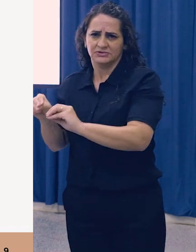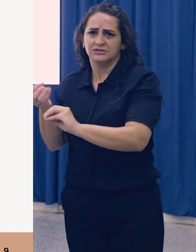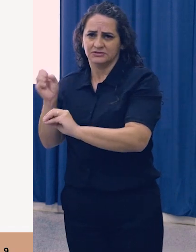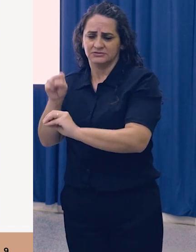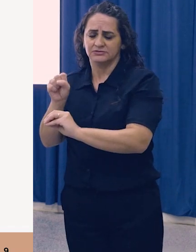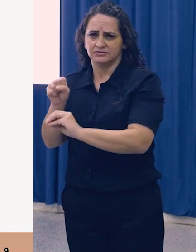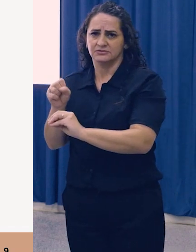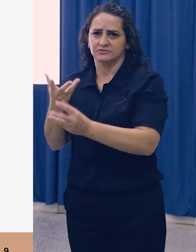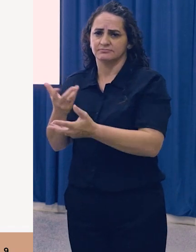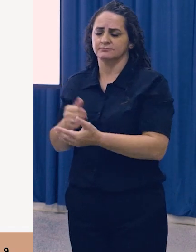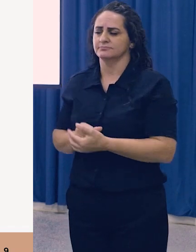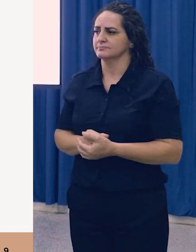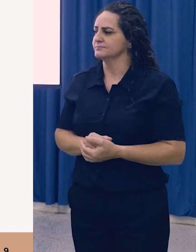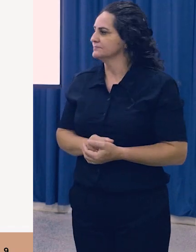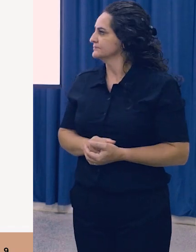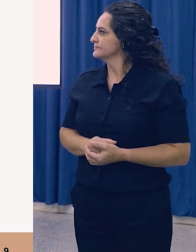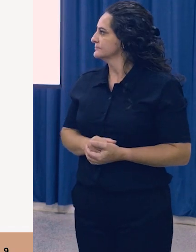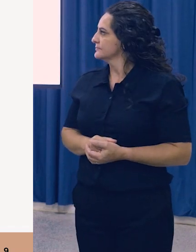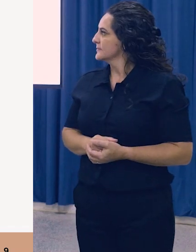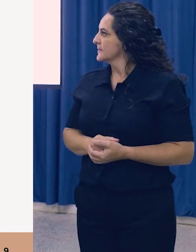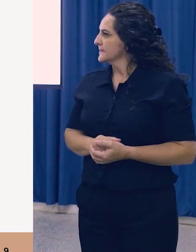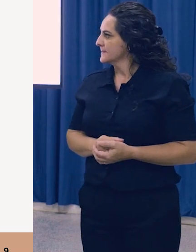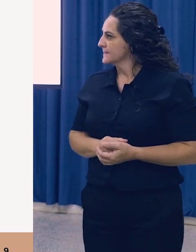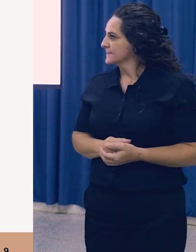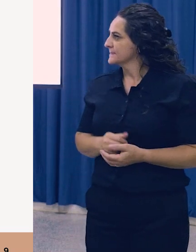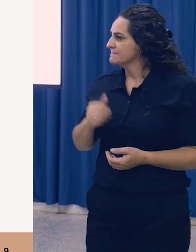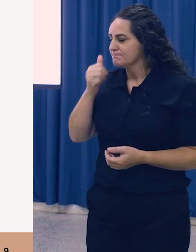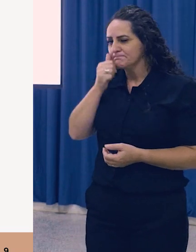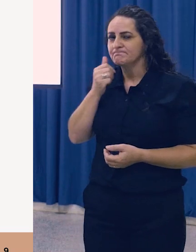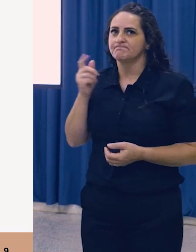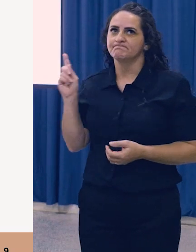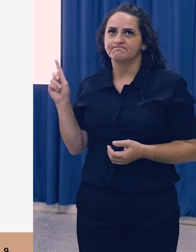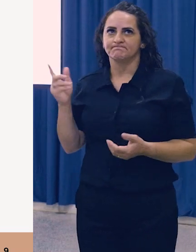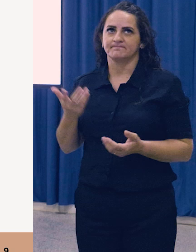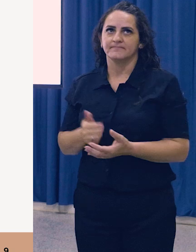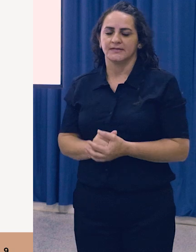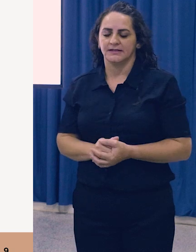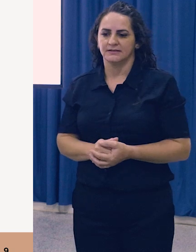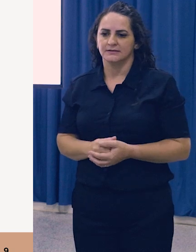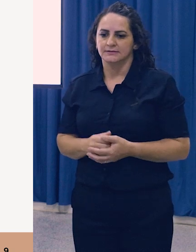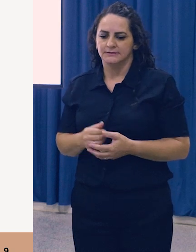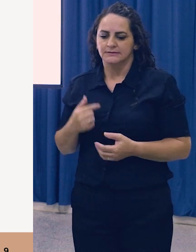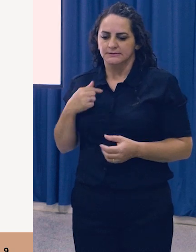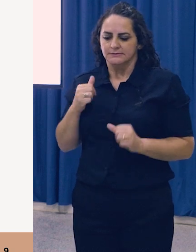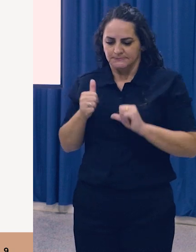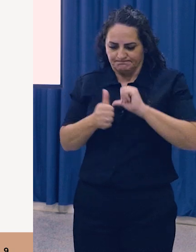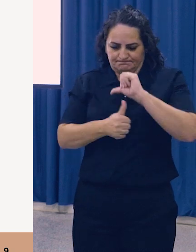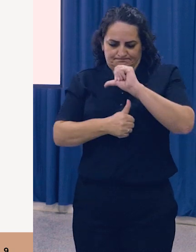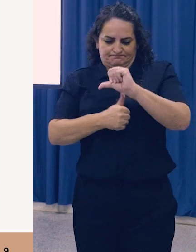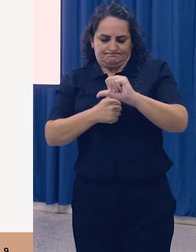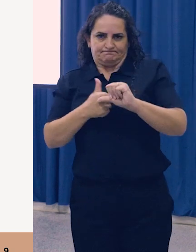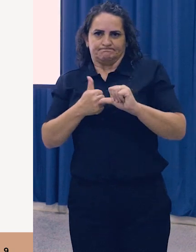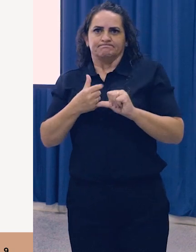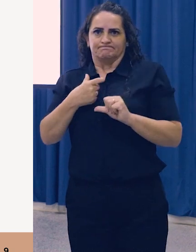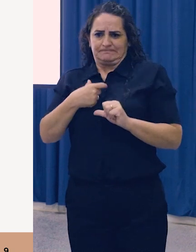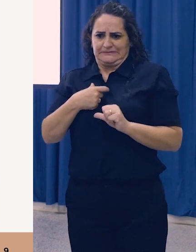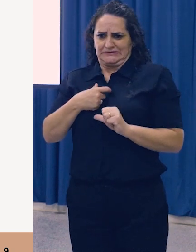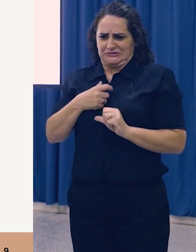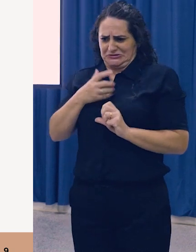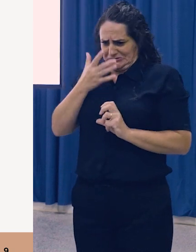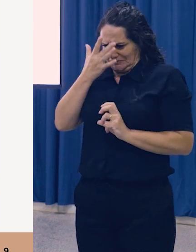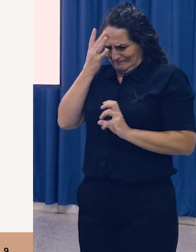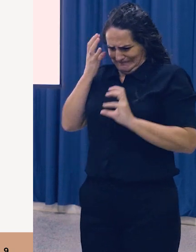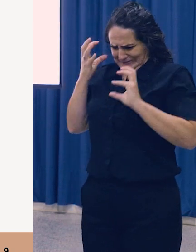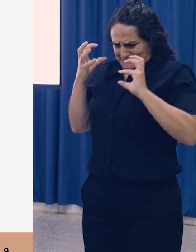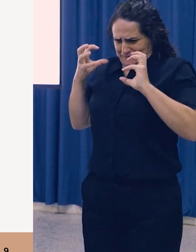levando. Então ela acaba se transformando num monstro, né? É